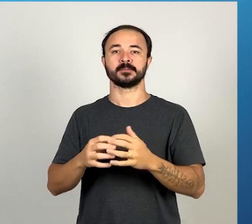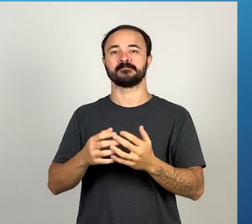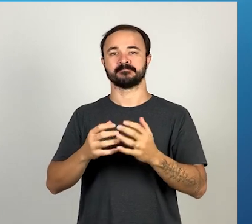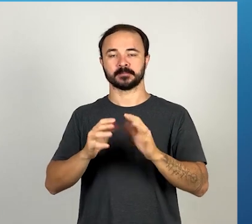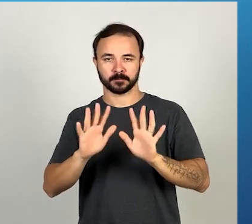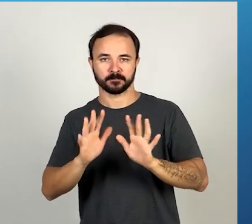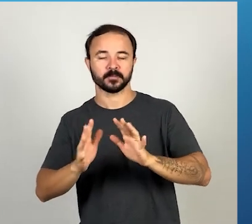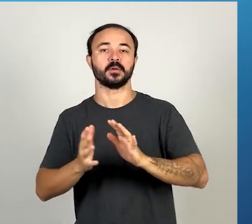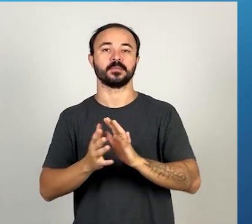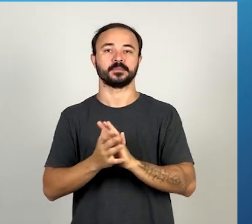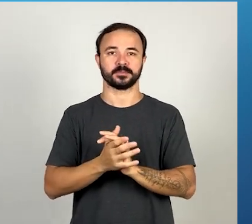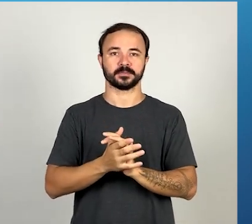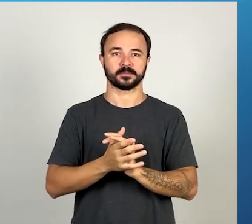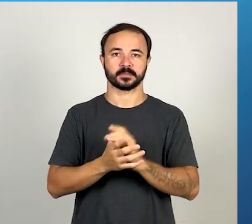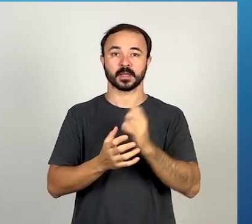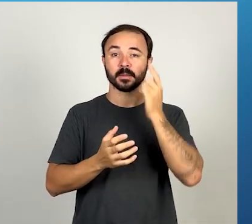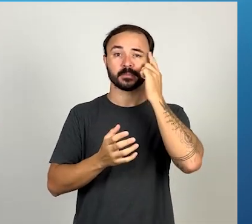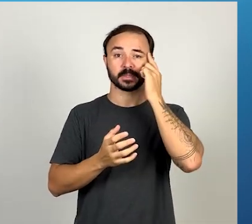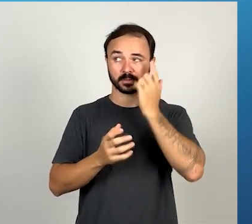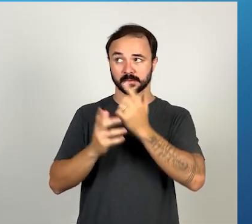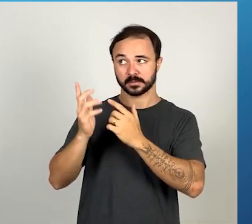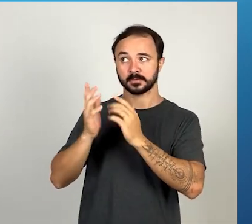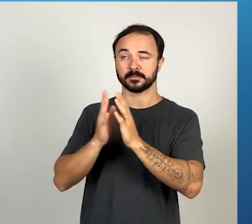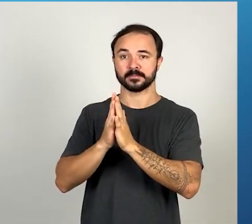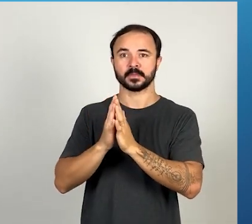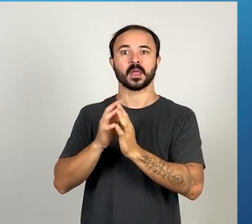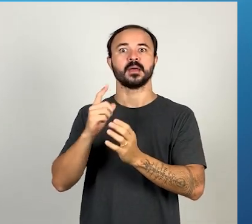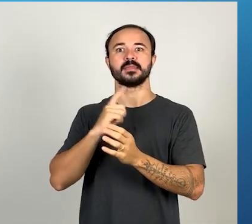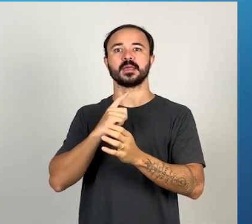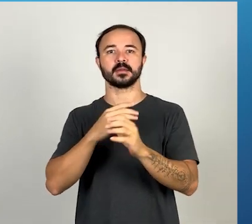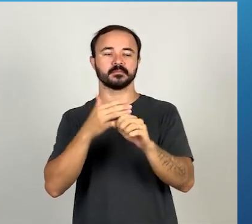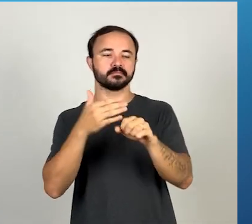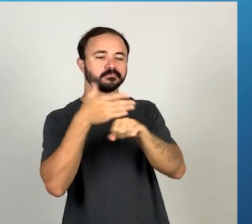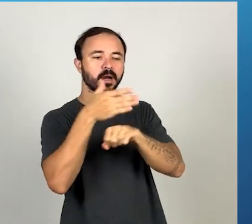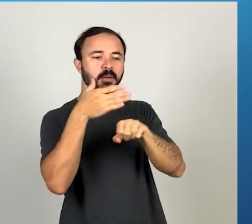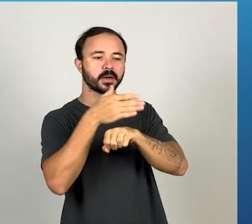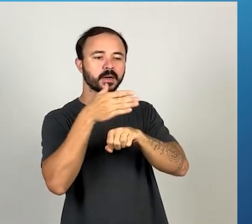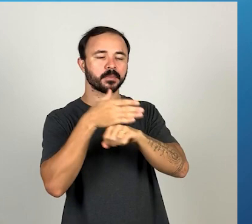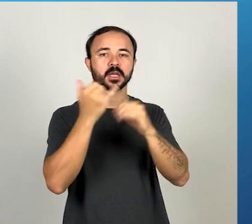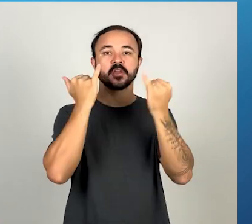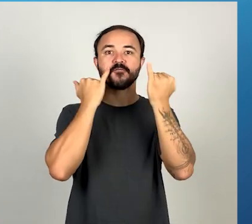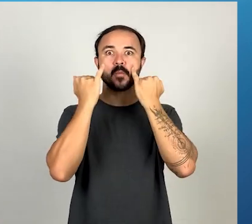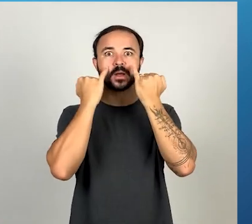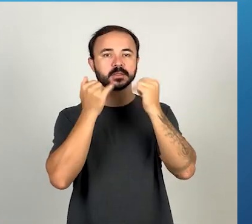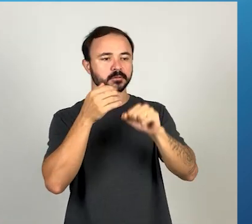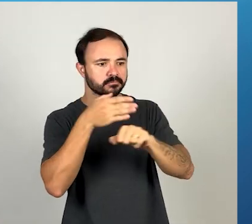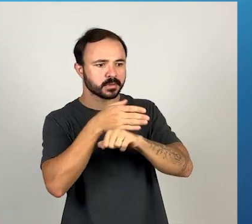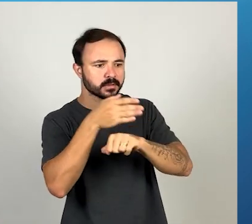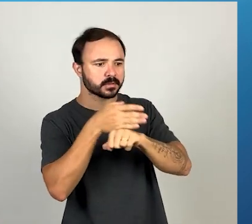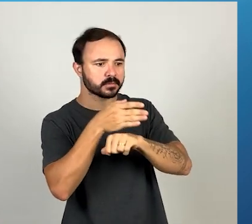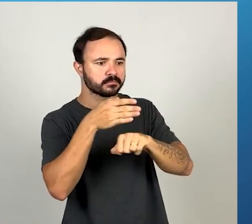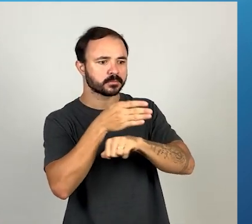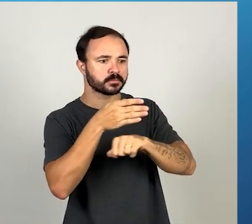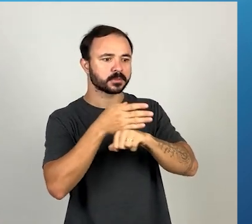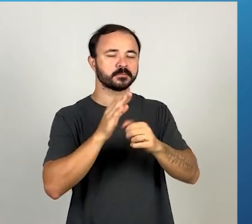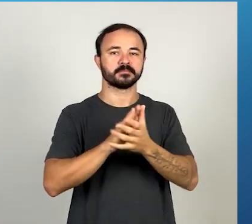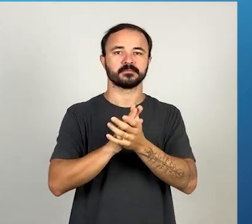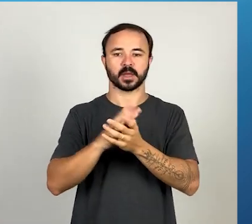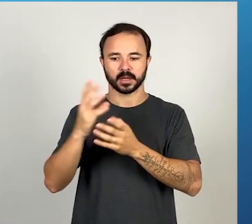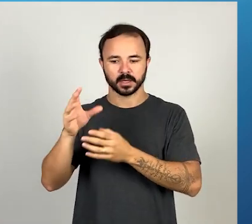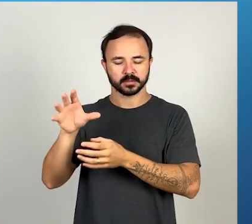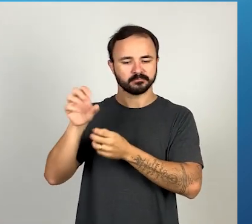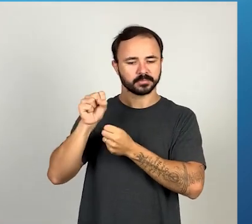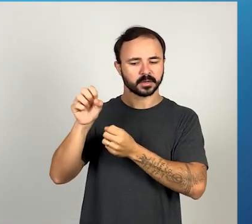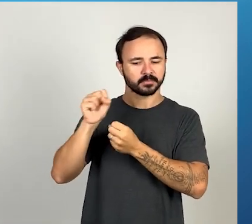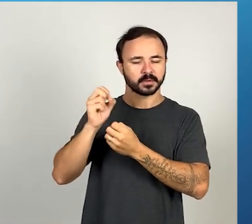seja, o Arduino nós temos diversos tipos de entradas, tanto analógica quanto digital, e através